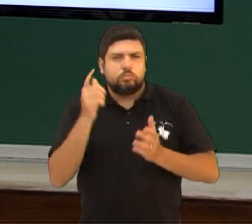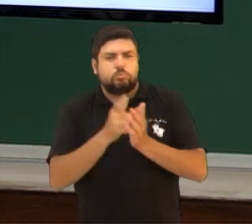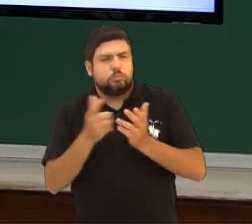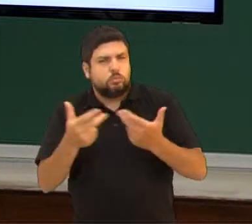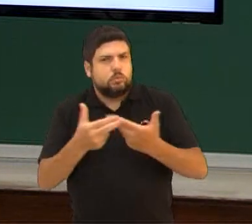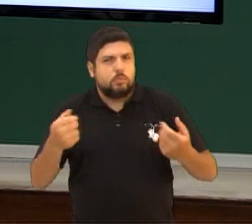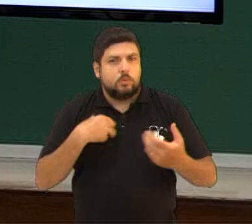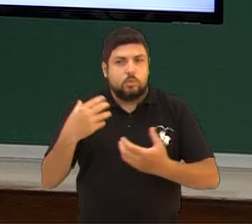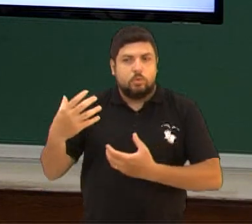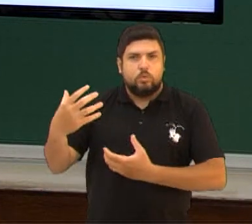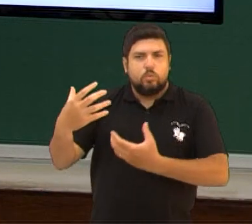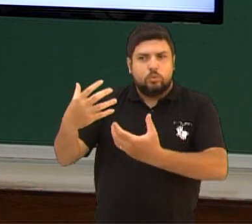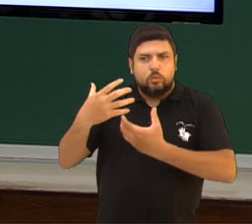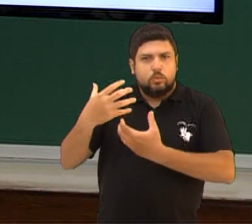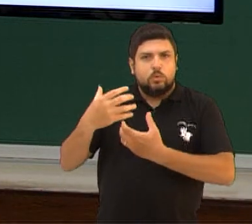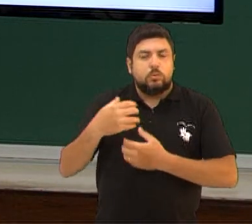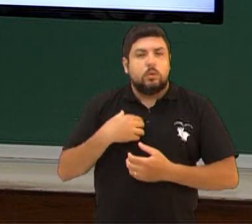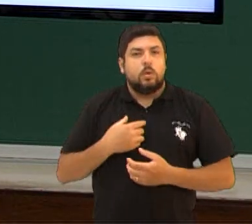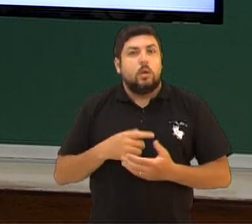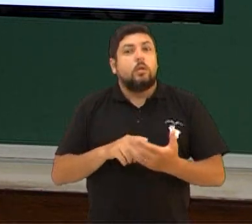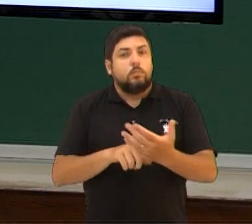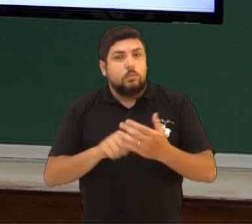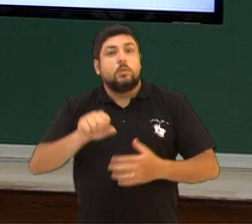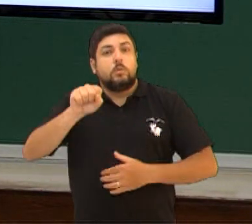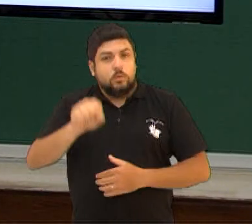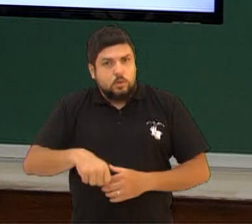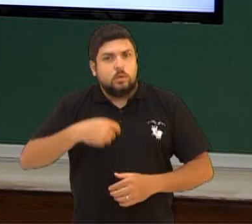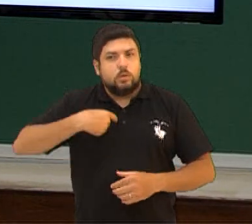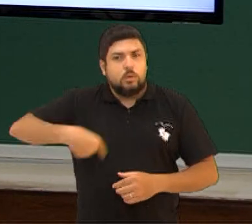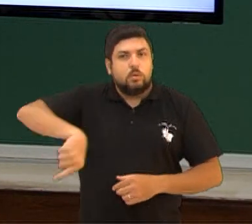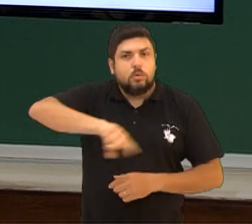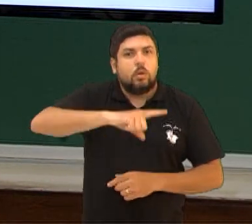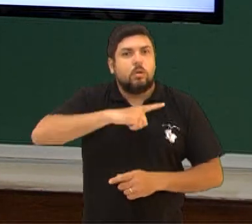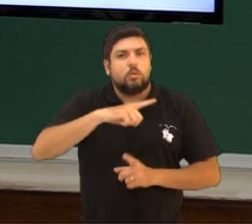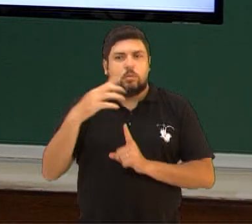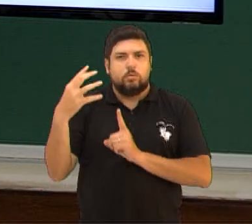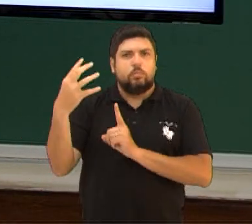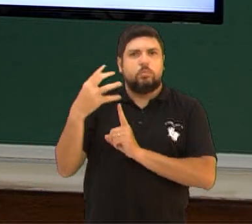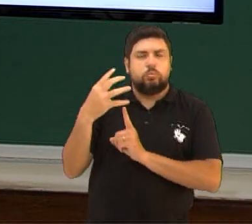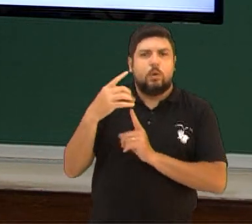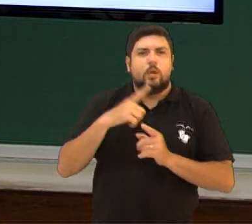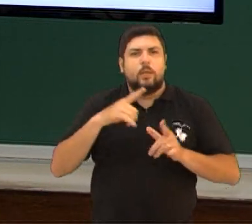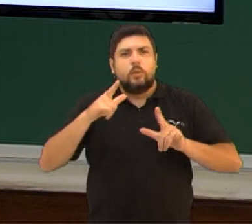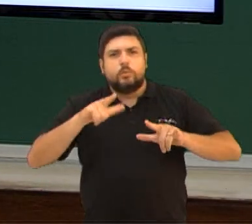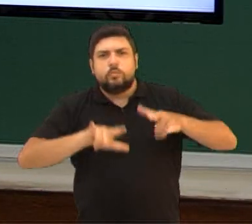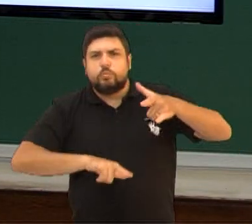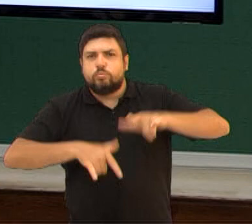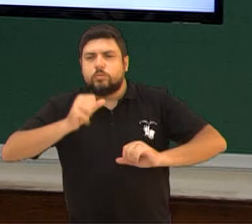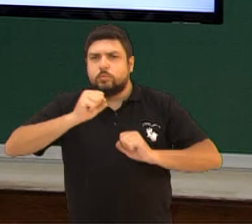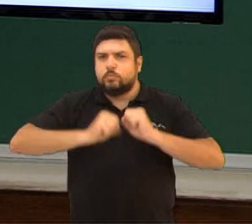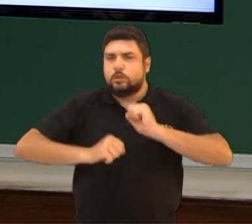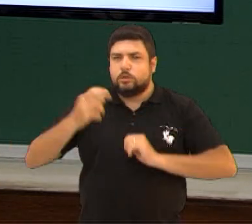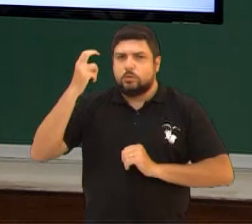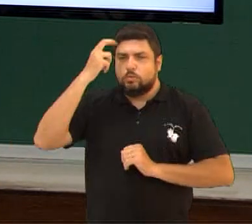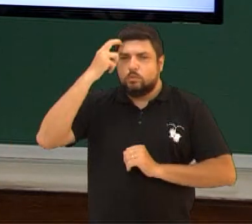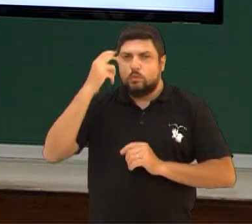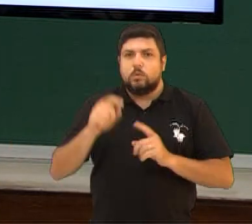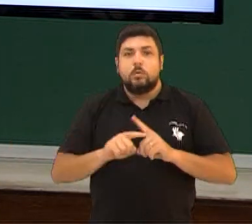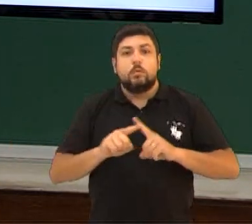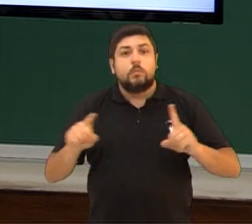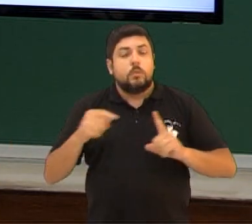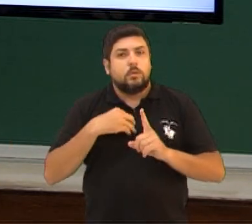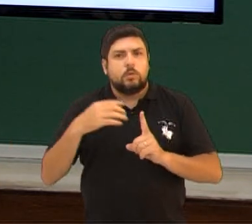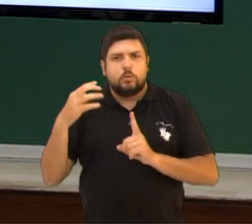vai mostrar que sim, somos manipulados pela mídia, ele vai concordar com essa tese da manipulação da indústria cultural, mas ele vai dizer que essa própria